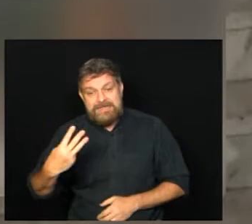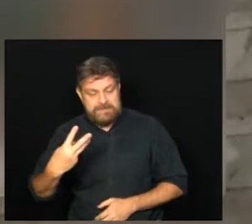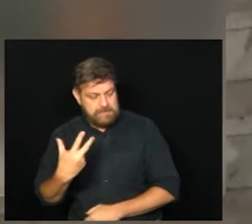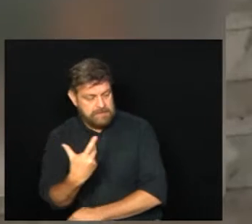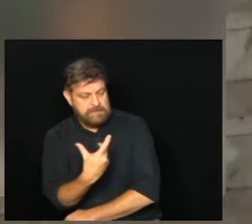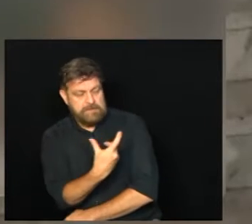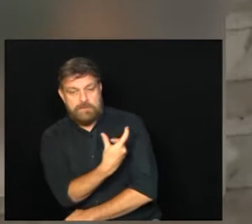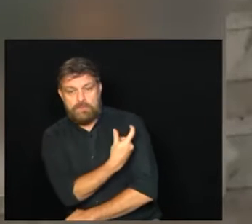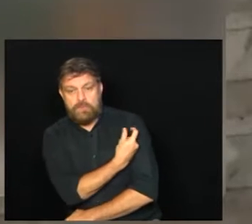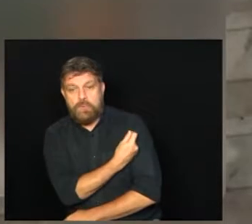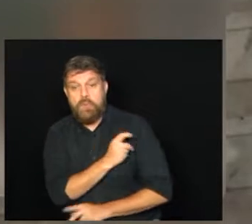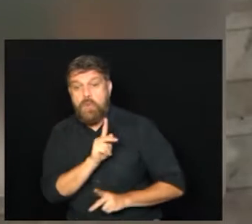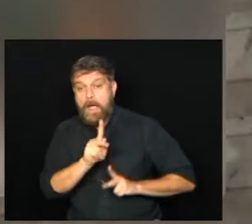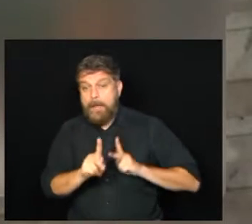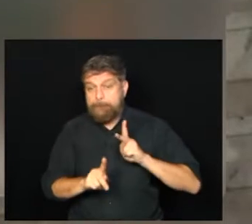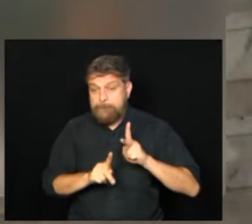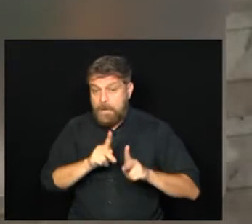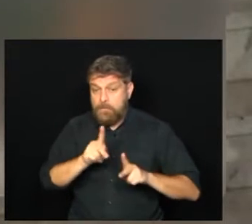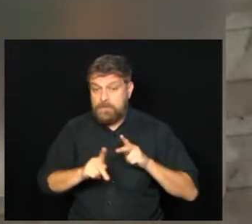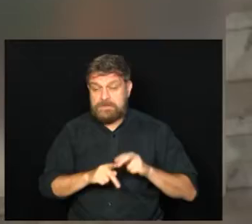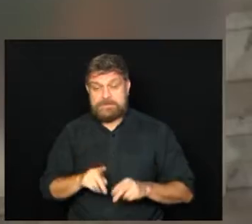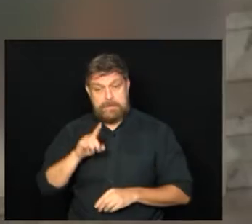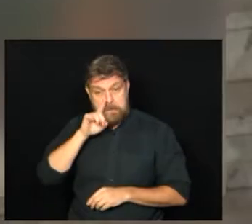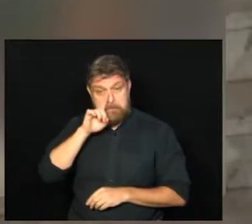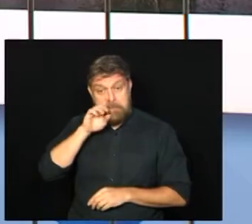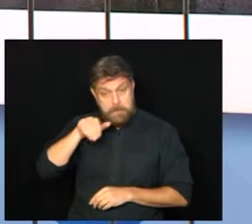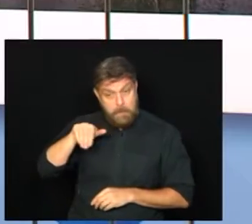a população com maior risco.